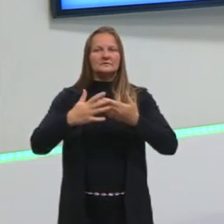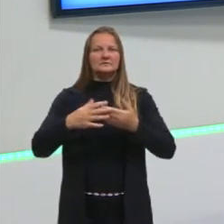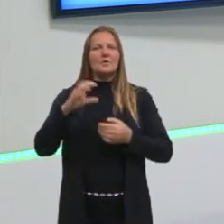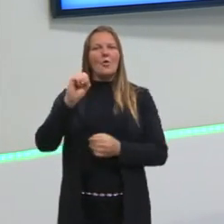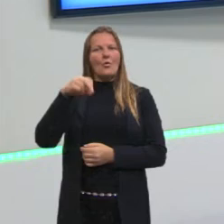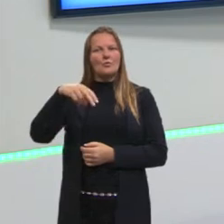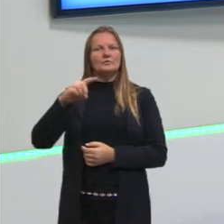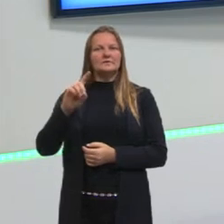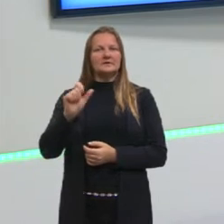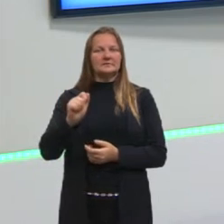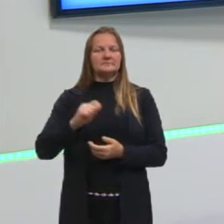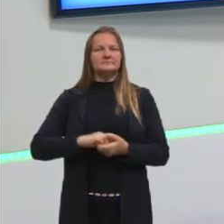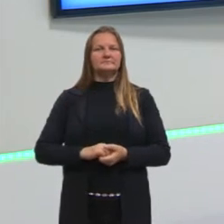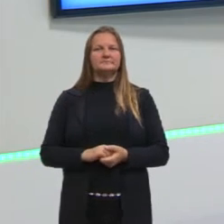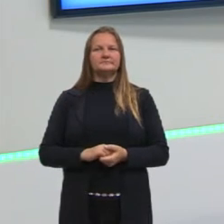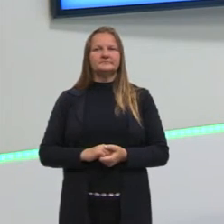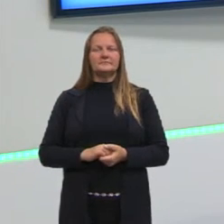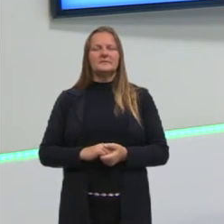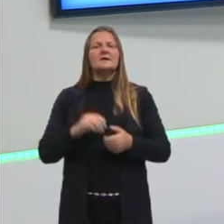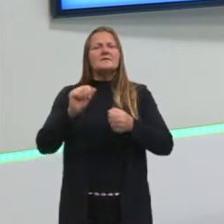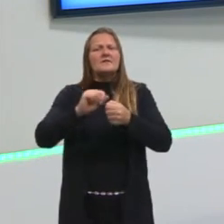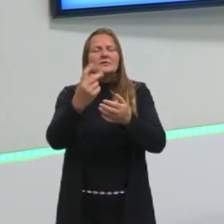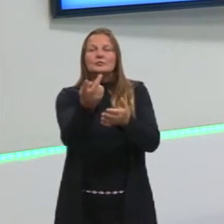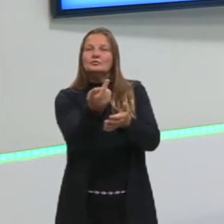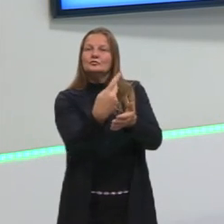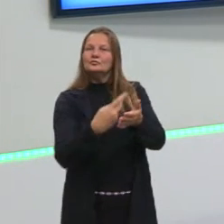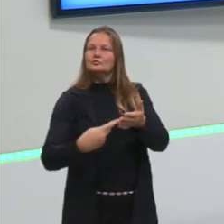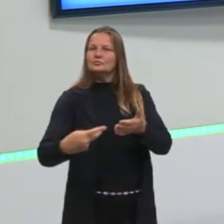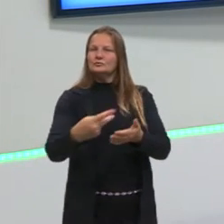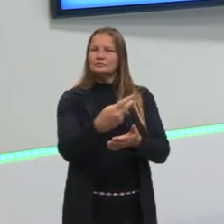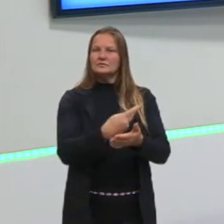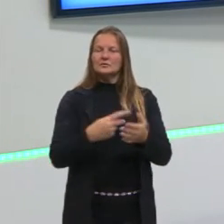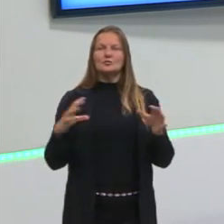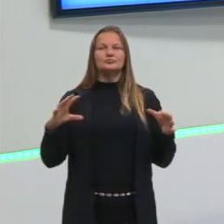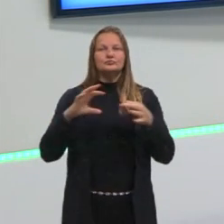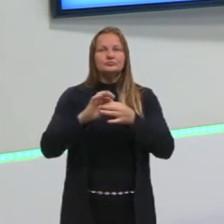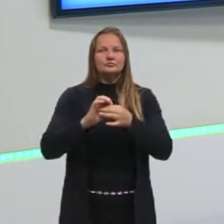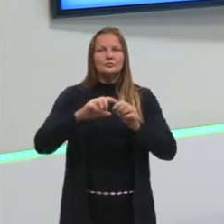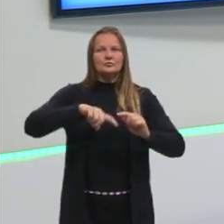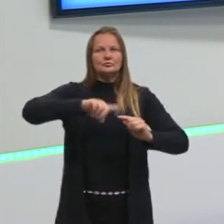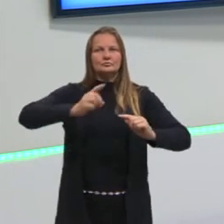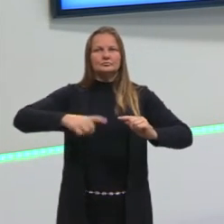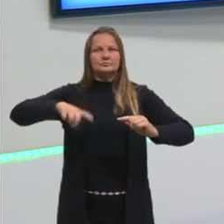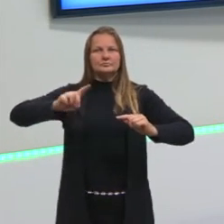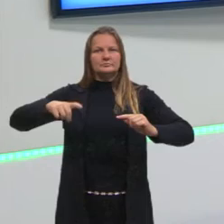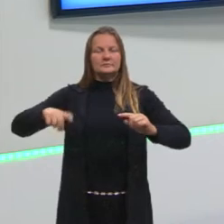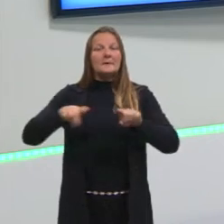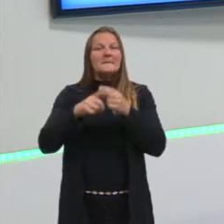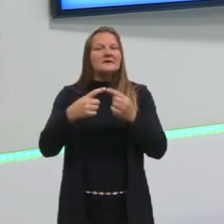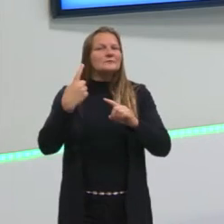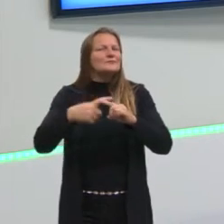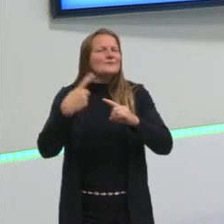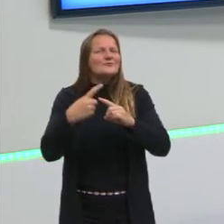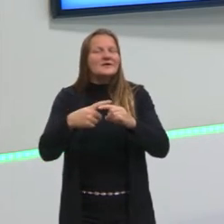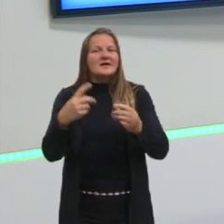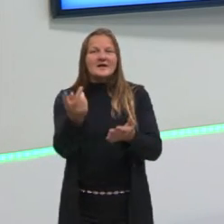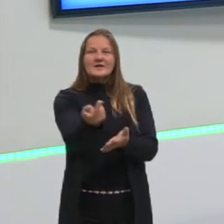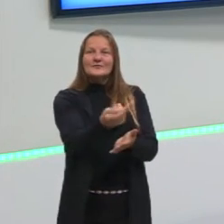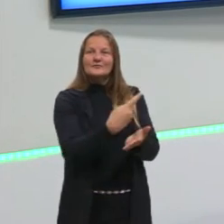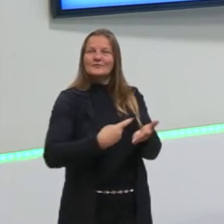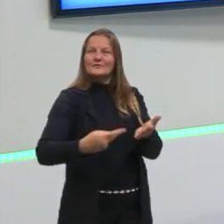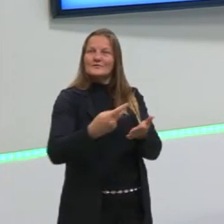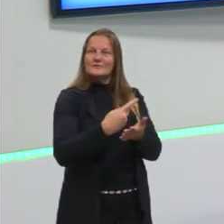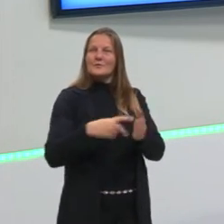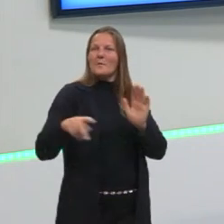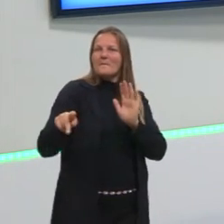onda, certo? São vários desenhos que a gente já costuma associar com ondas, mas a gente vai entender por que esses desenhos são feitos